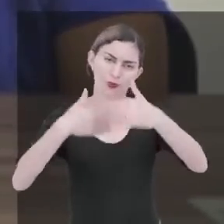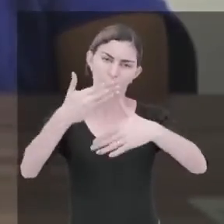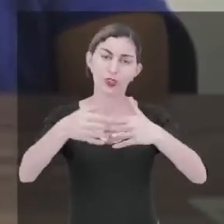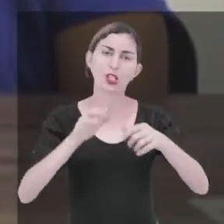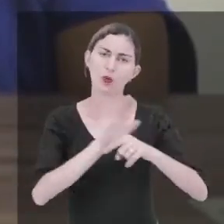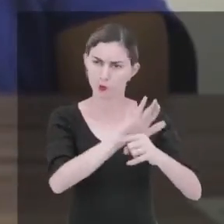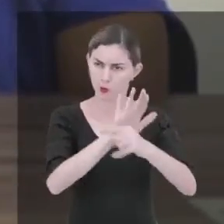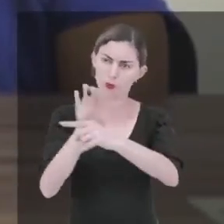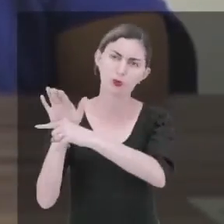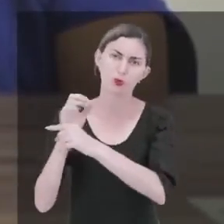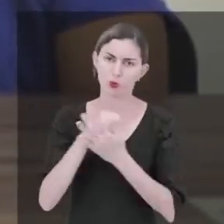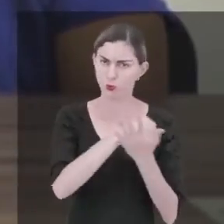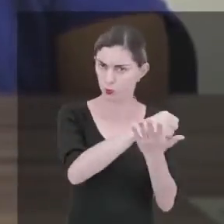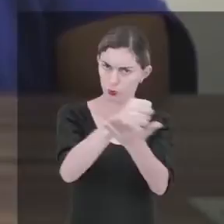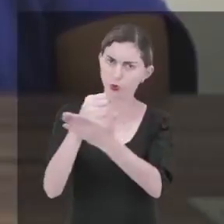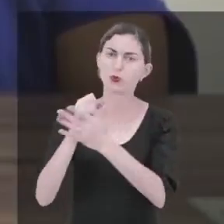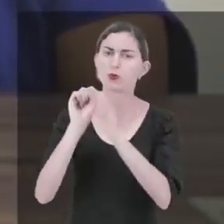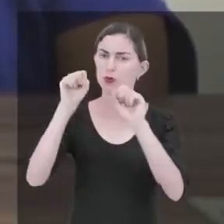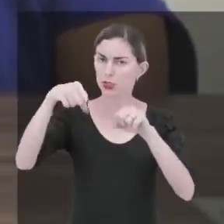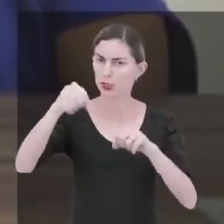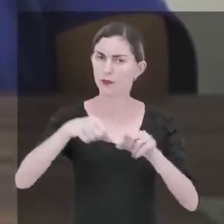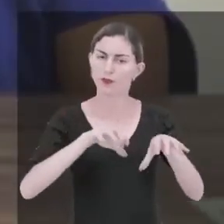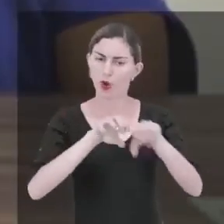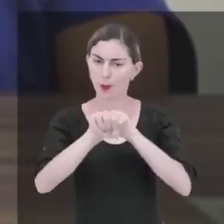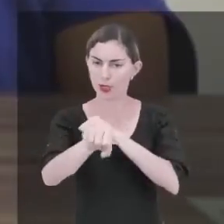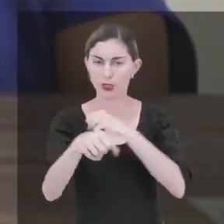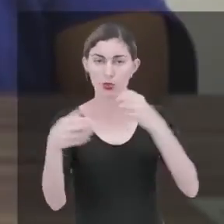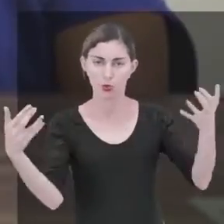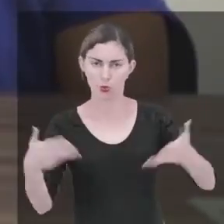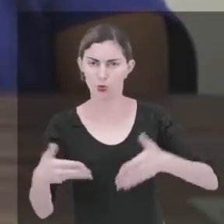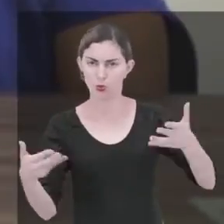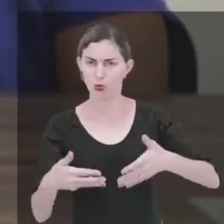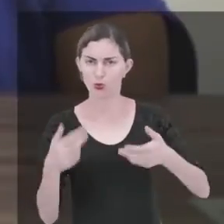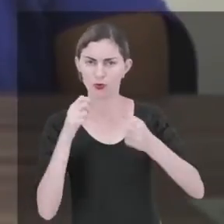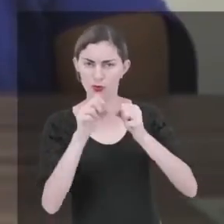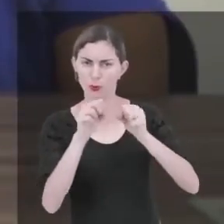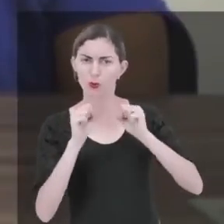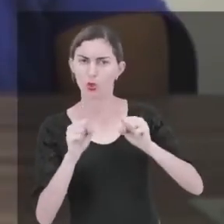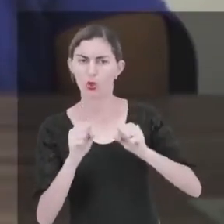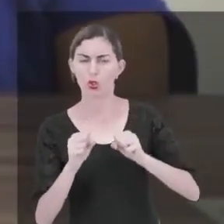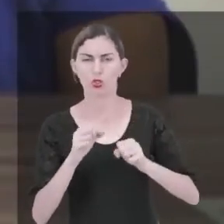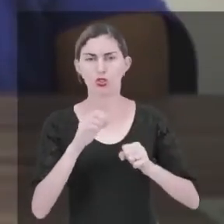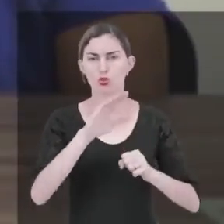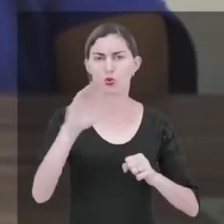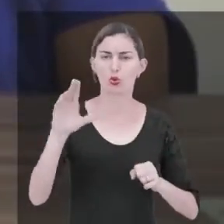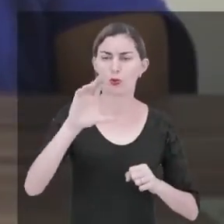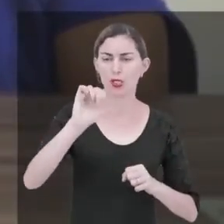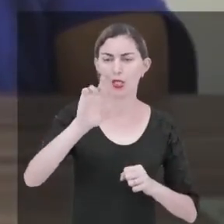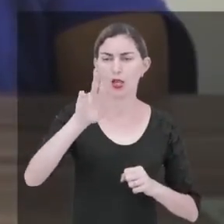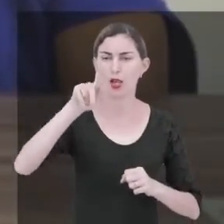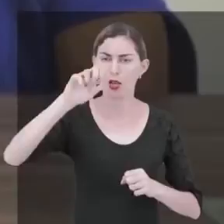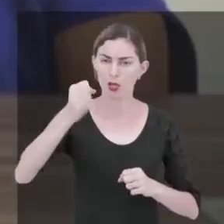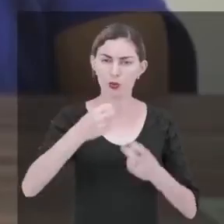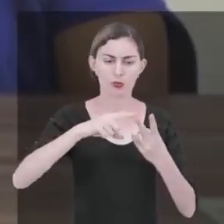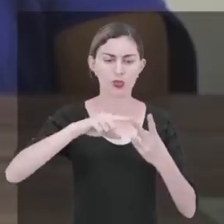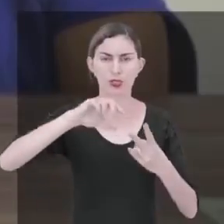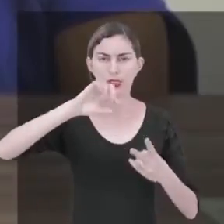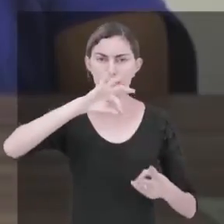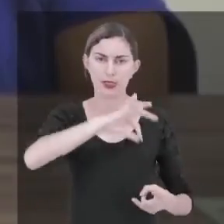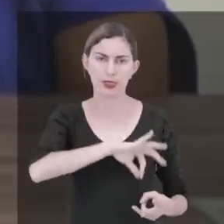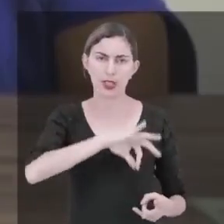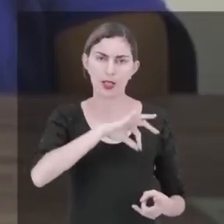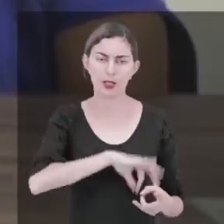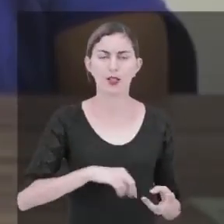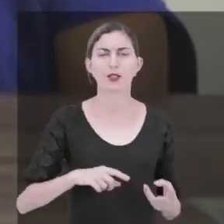tempo contribuíram, sim, com toda essa formação que hoje a gente pode chamar de cargos de salário. As